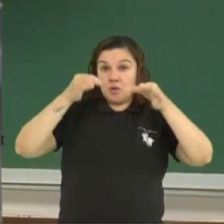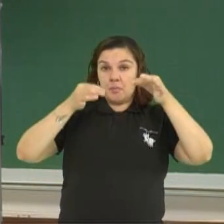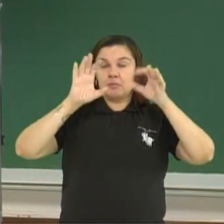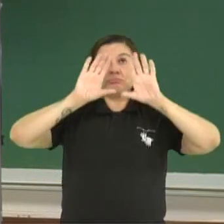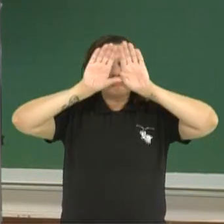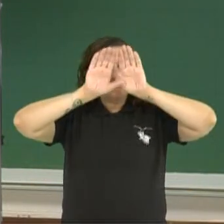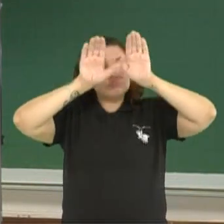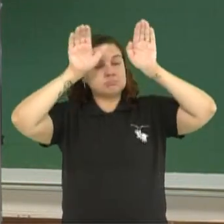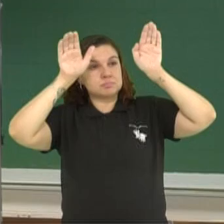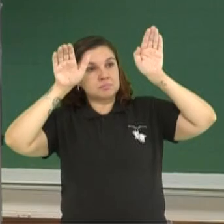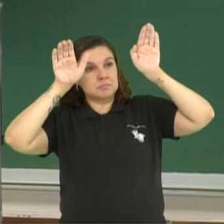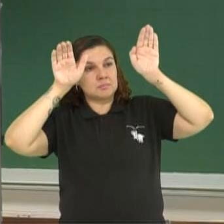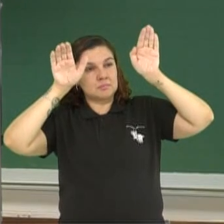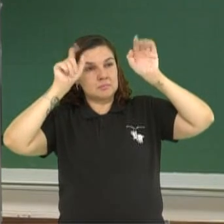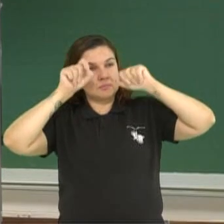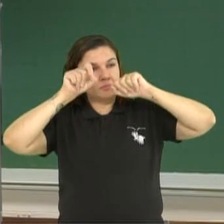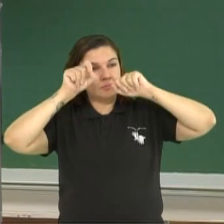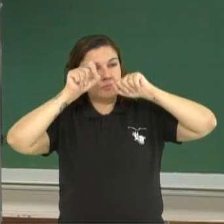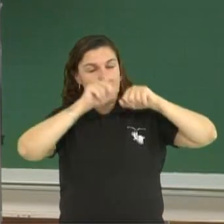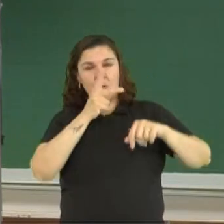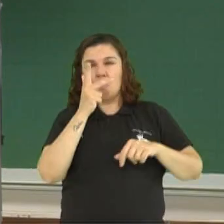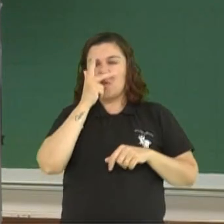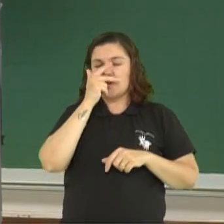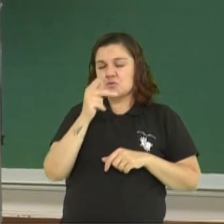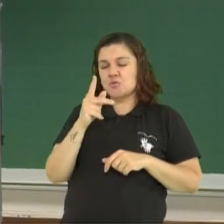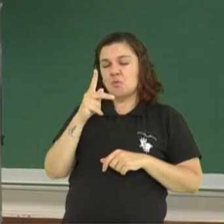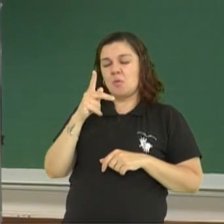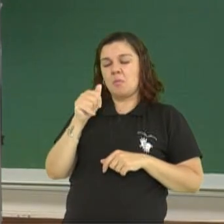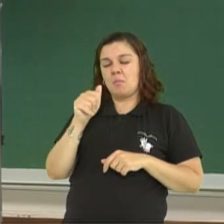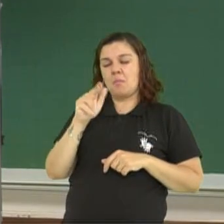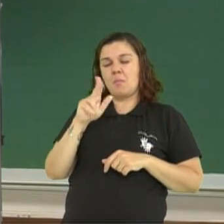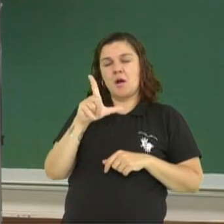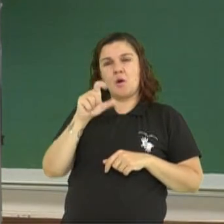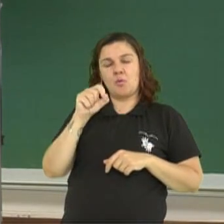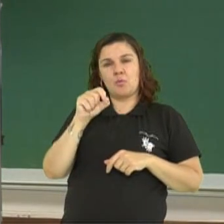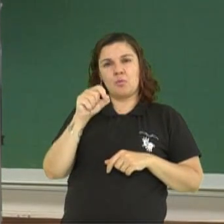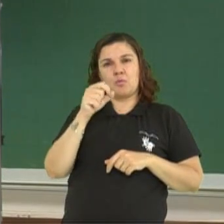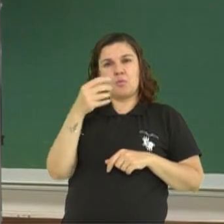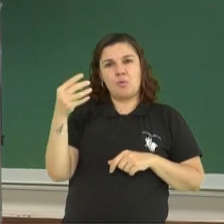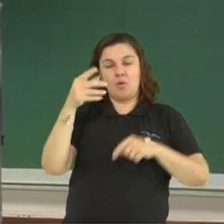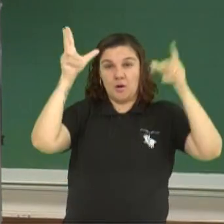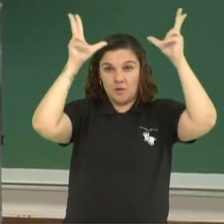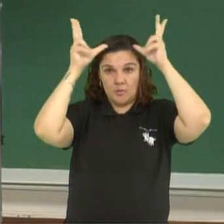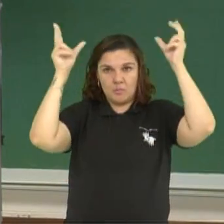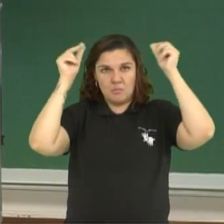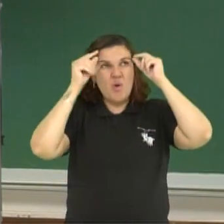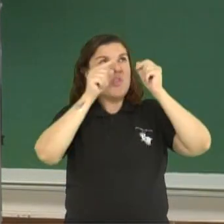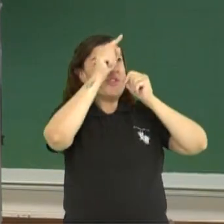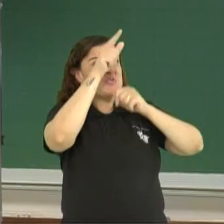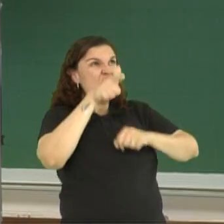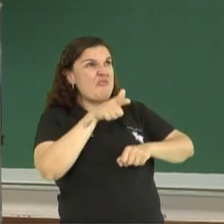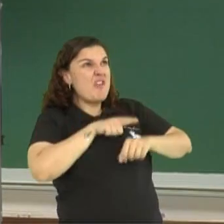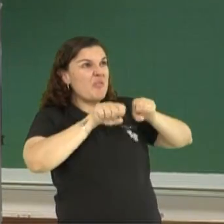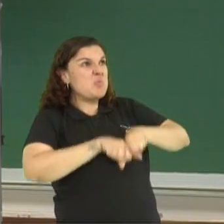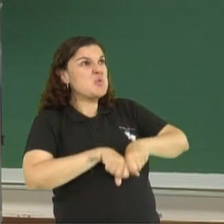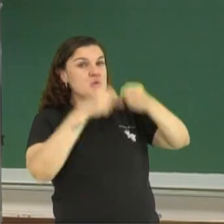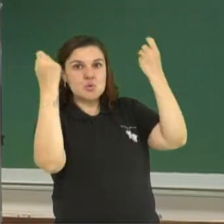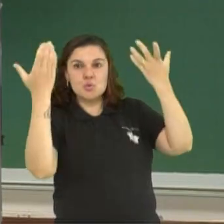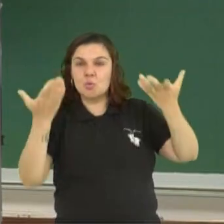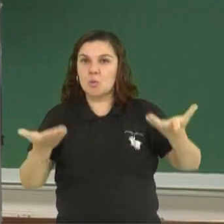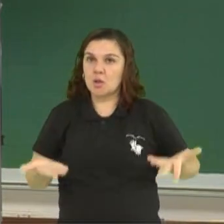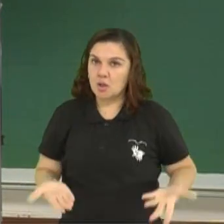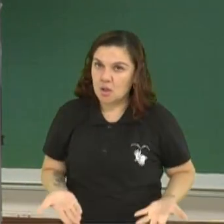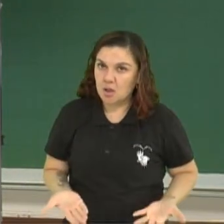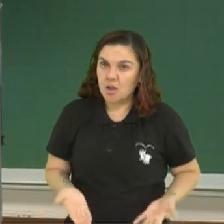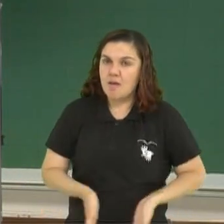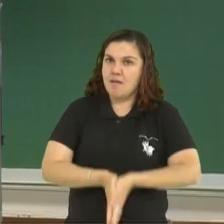Capela Sistina. Papa Paulo IV, se não me engano, Paulo IV olhou aquilo e falou, isso é indecente, vamos destruir. Olha só, o cara queria destruir uma obra